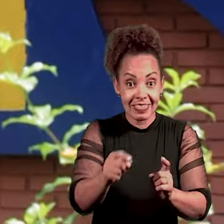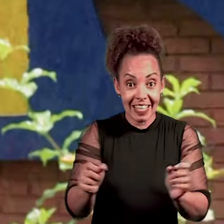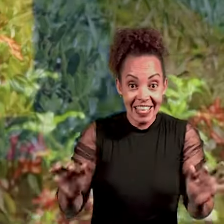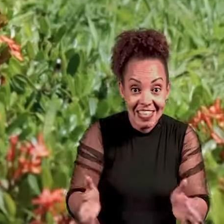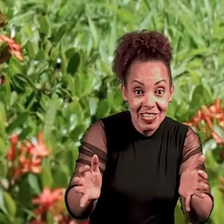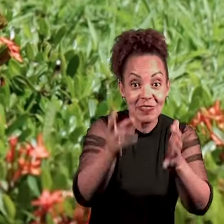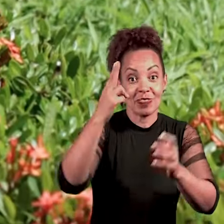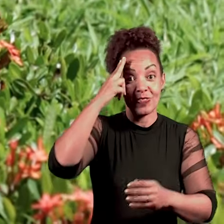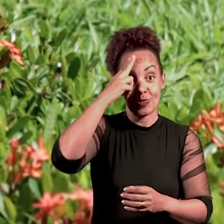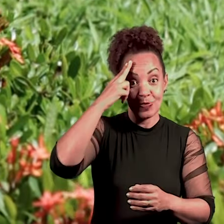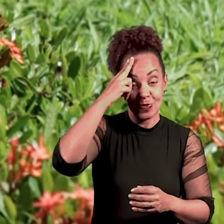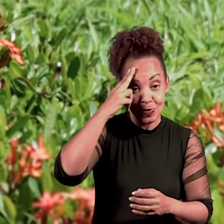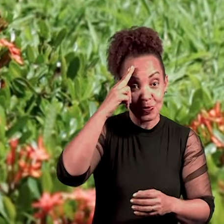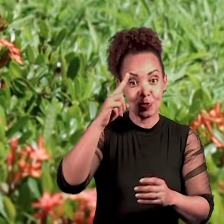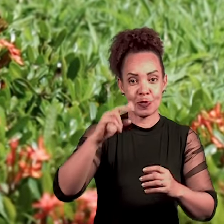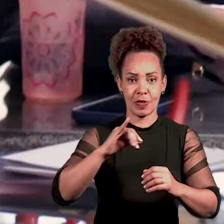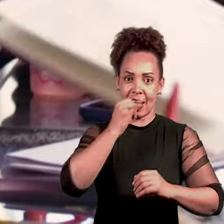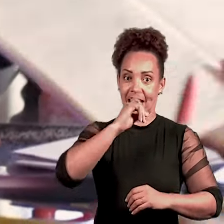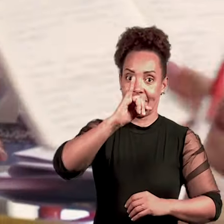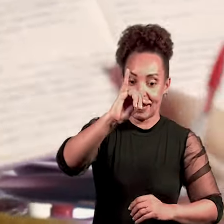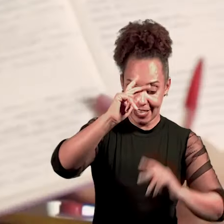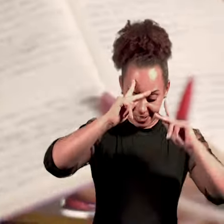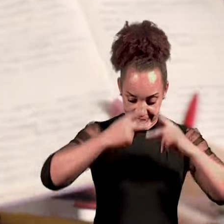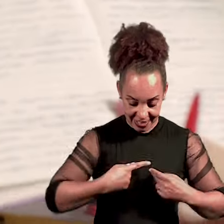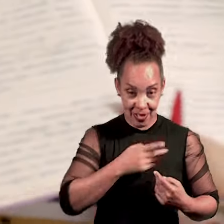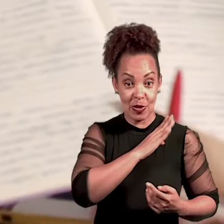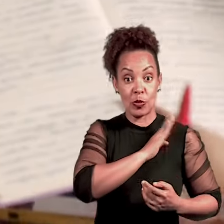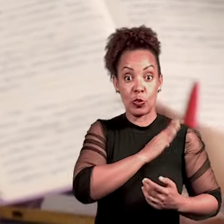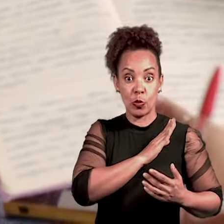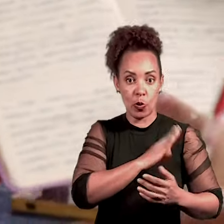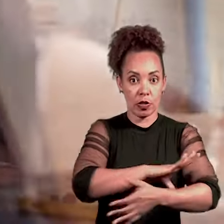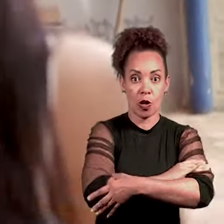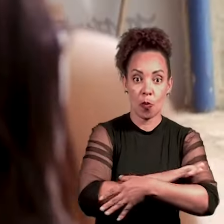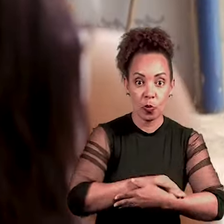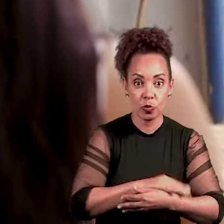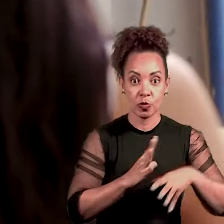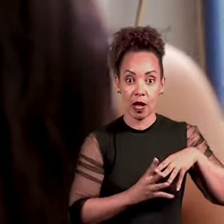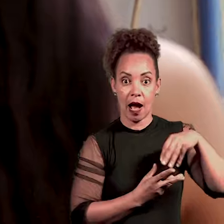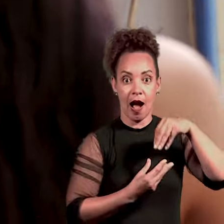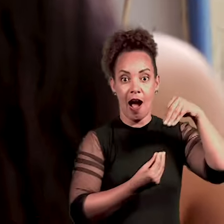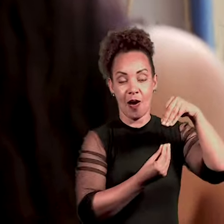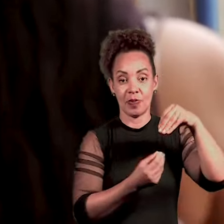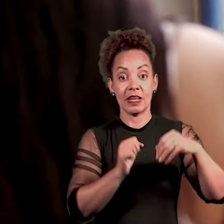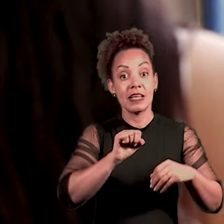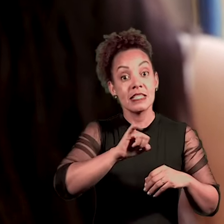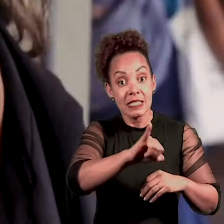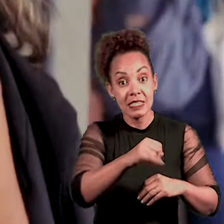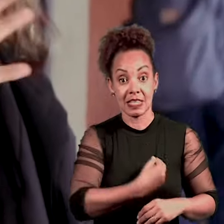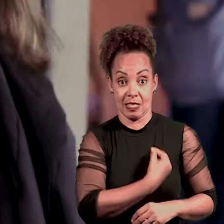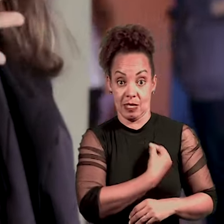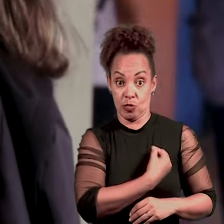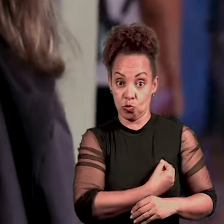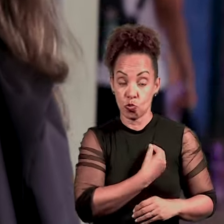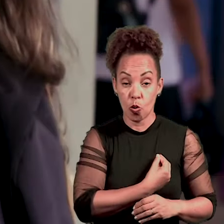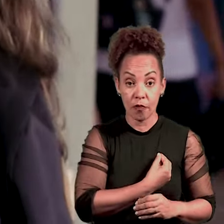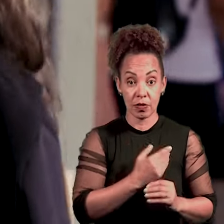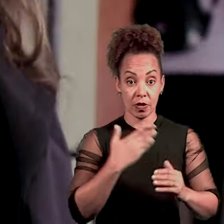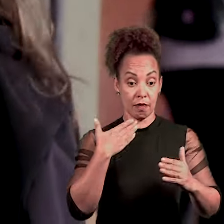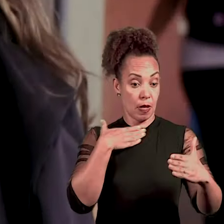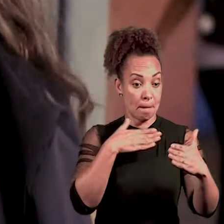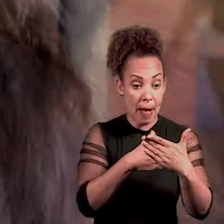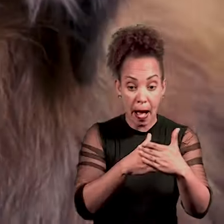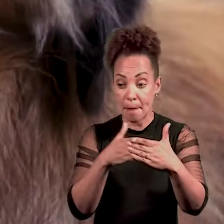Invista em teus sonhos toda a energia necessária que encontrares no coração, músculos e alma. Se ao longo da